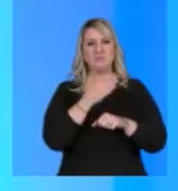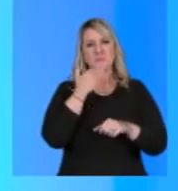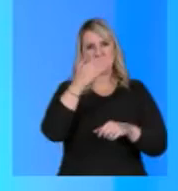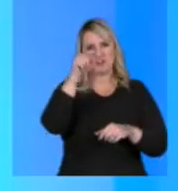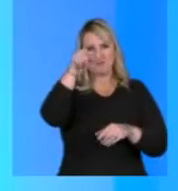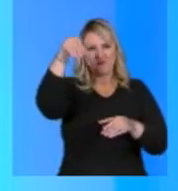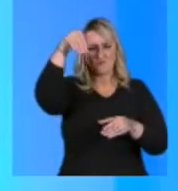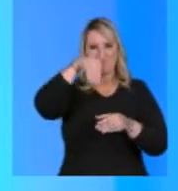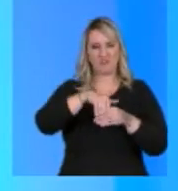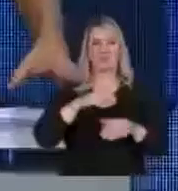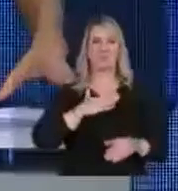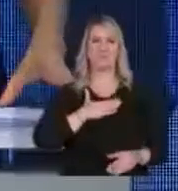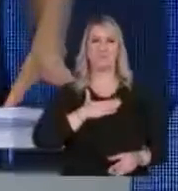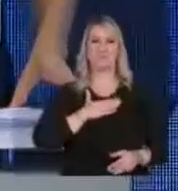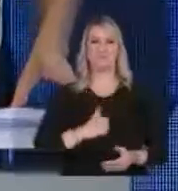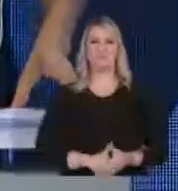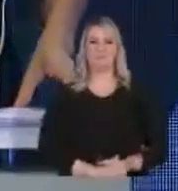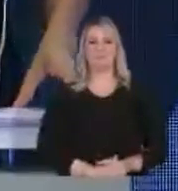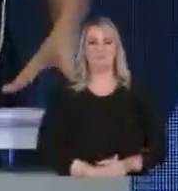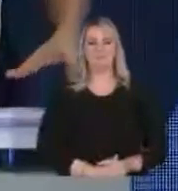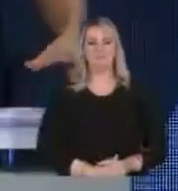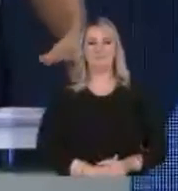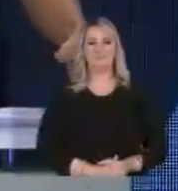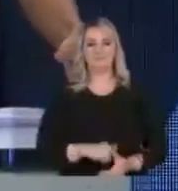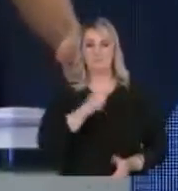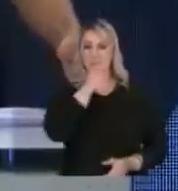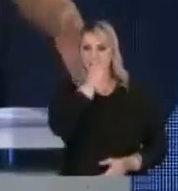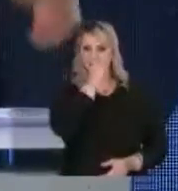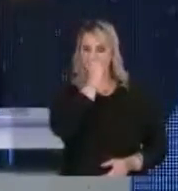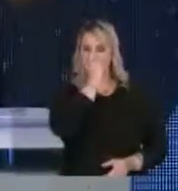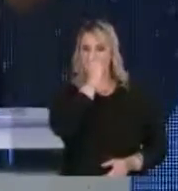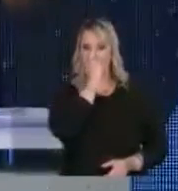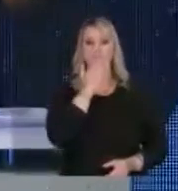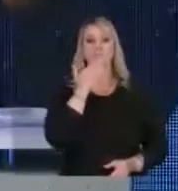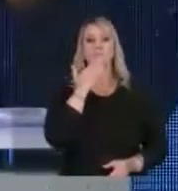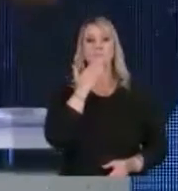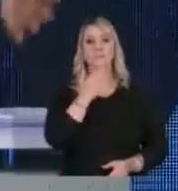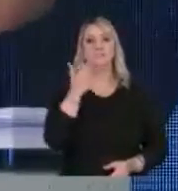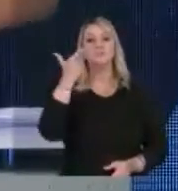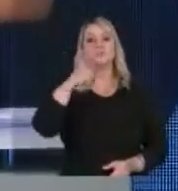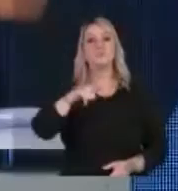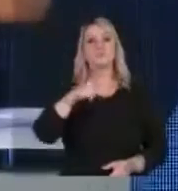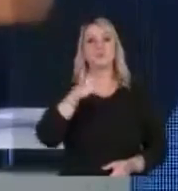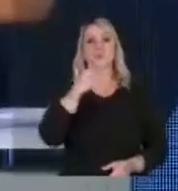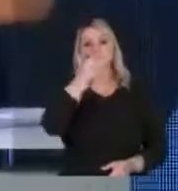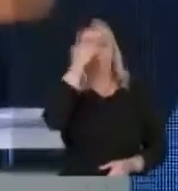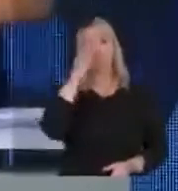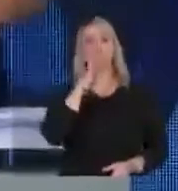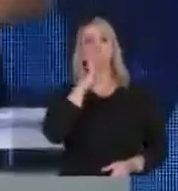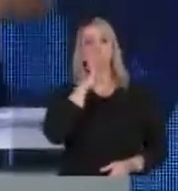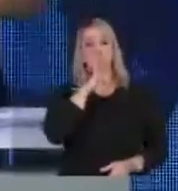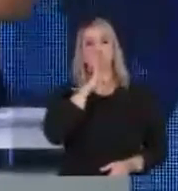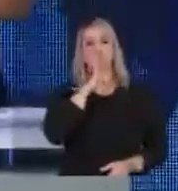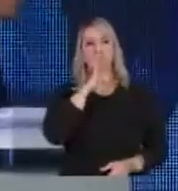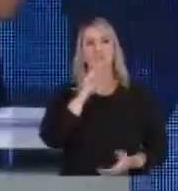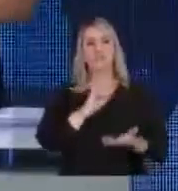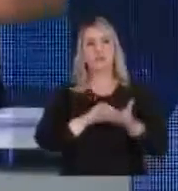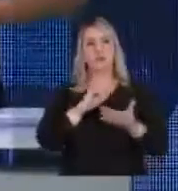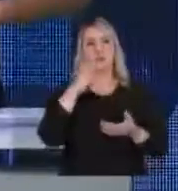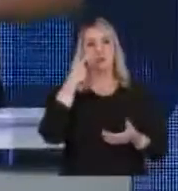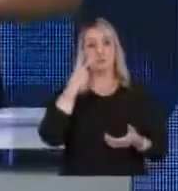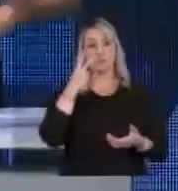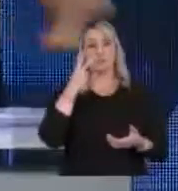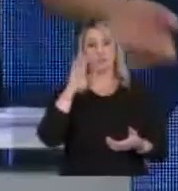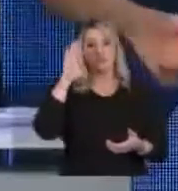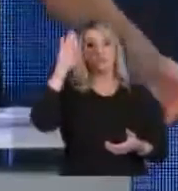voto muito obrigada a gente pede mais uma vez para que a platéia não se manifeste faltam dois candidatos para fazer as considerações finais